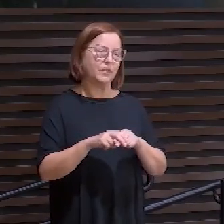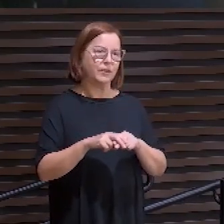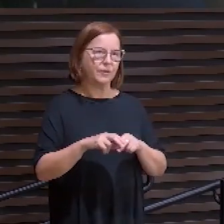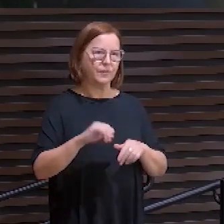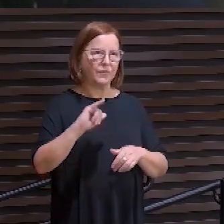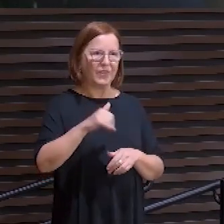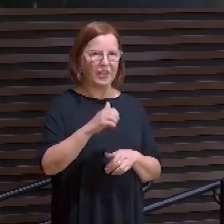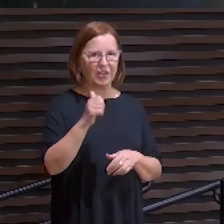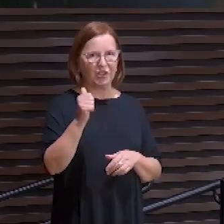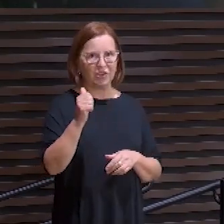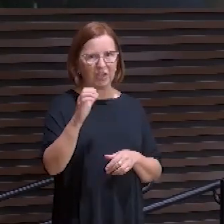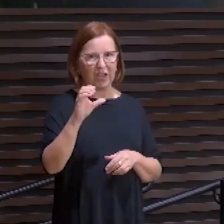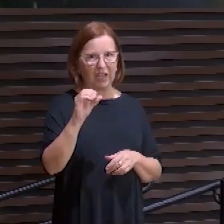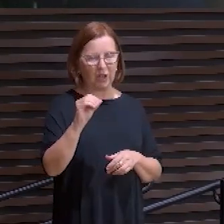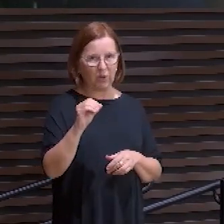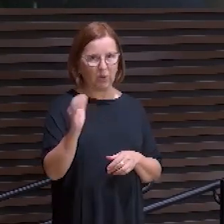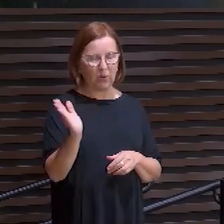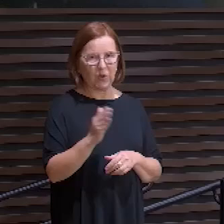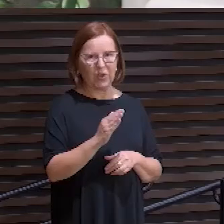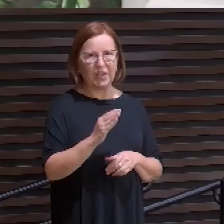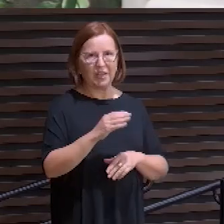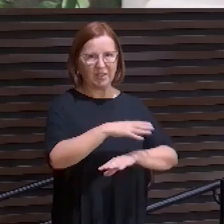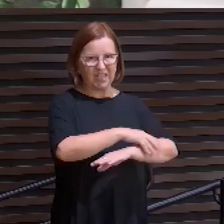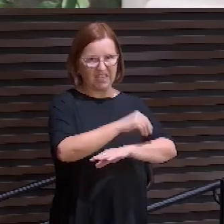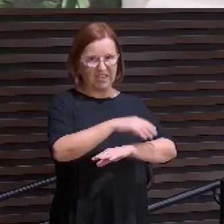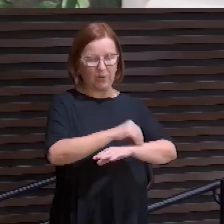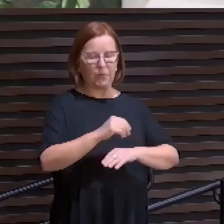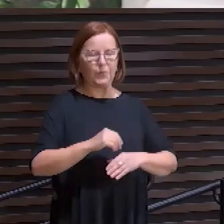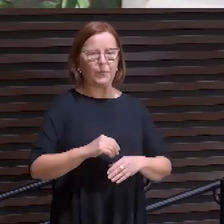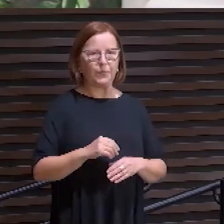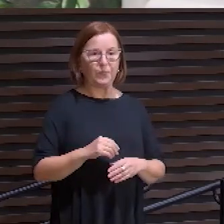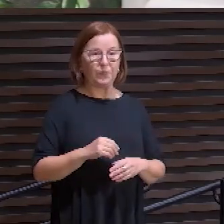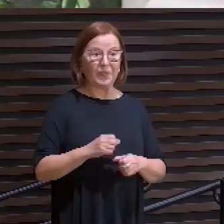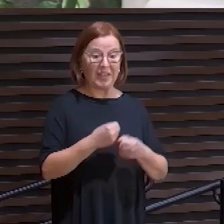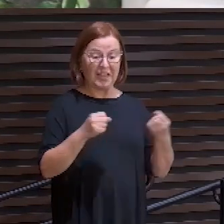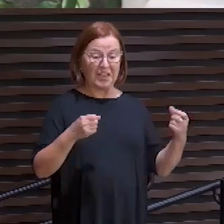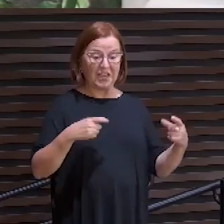grande guerra universal começou no ventre da mãe.